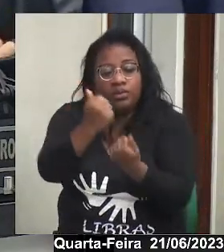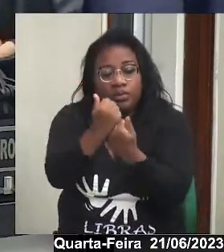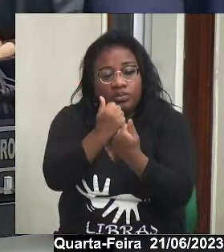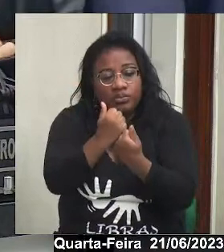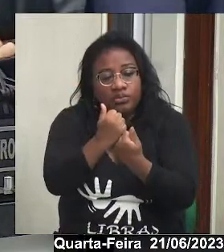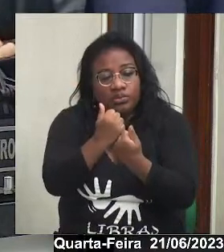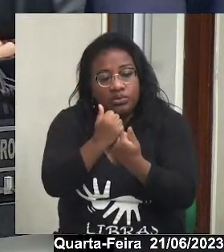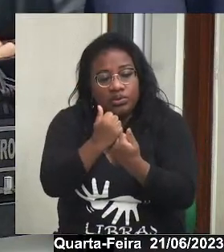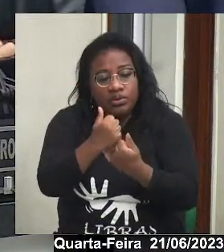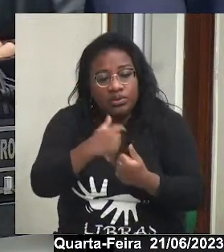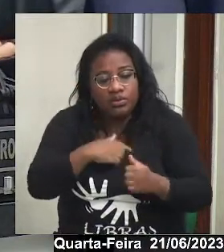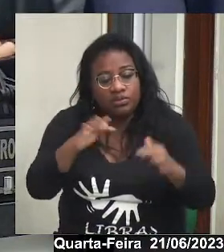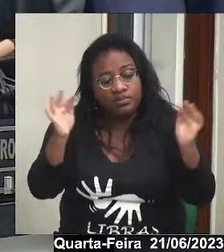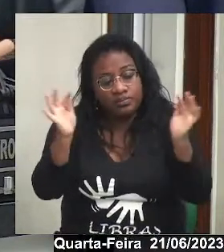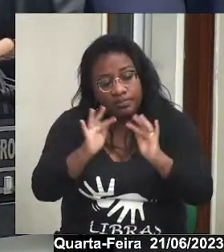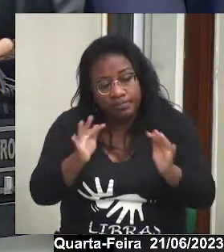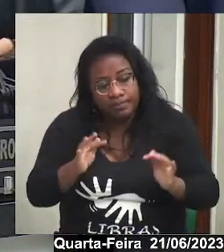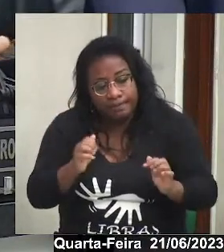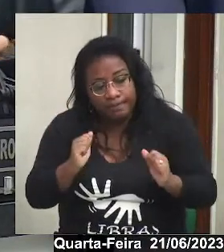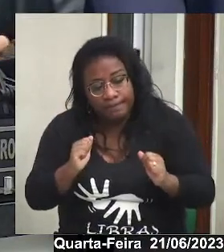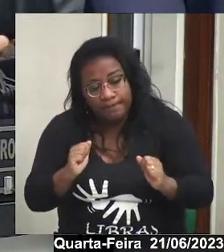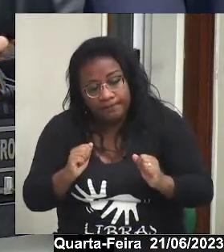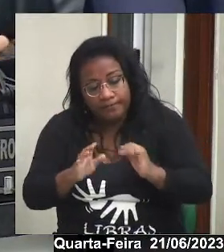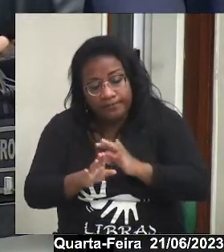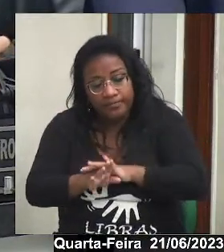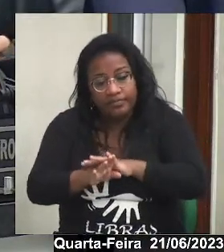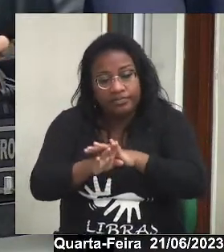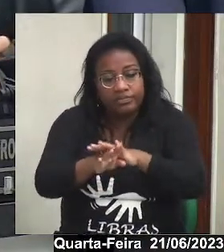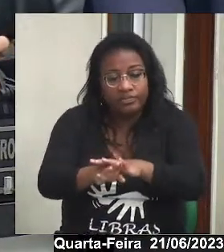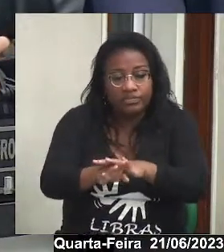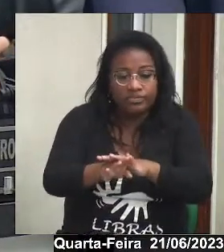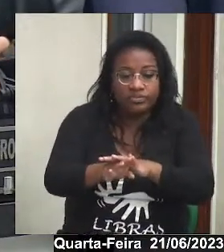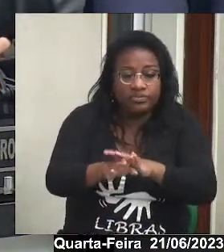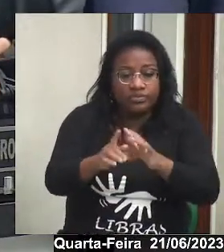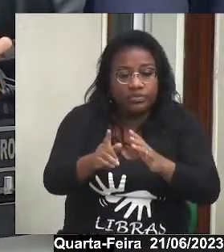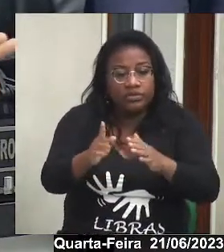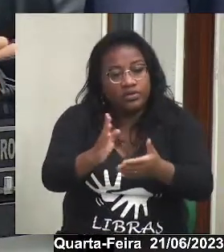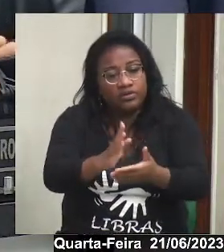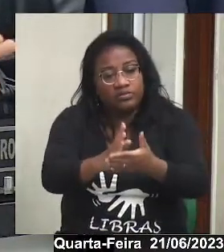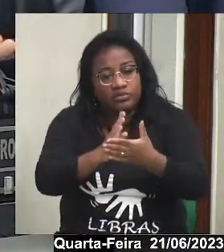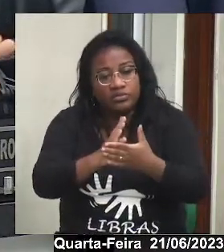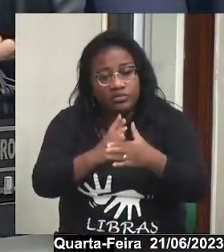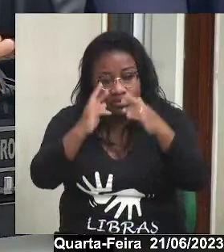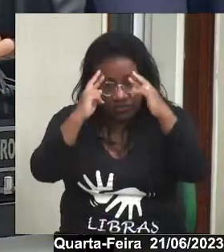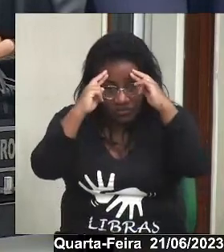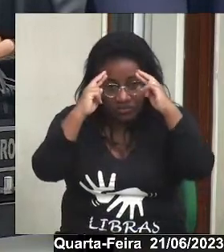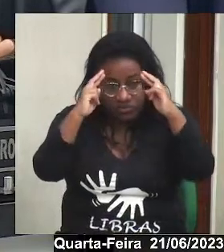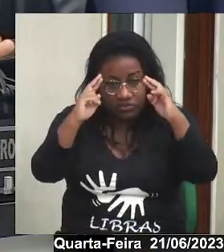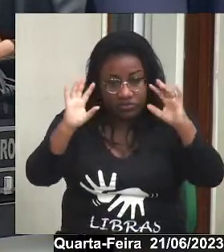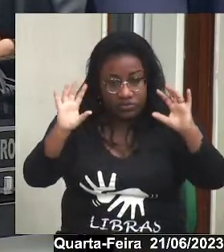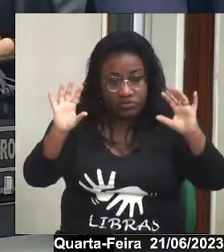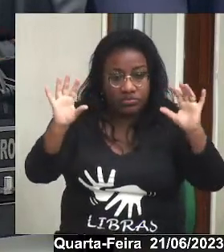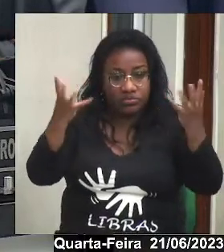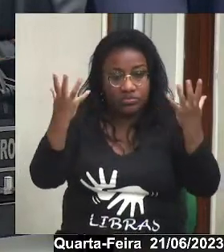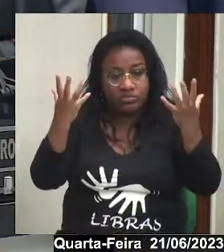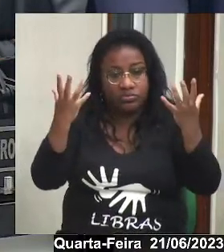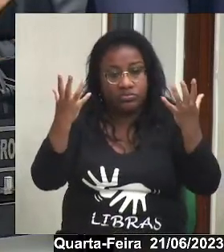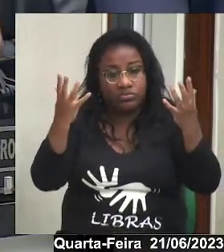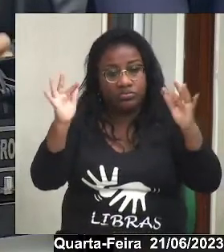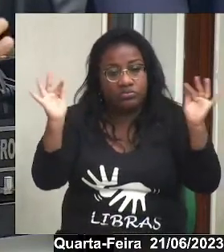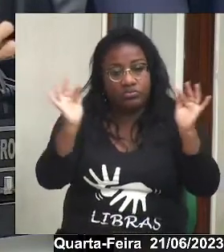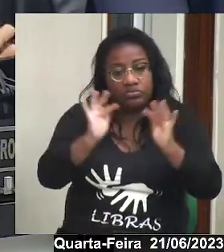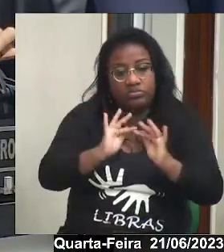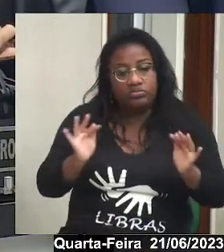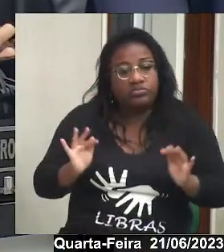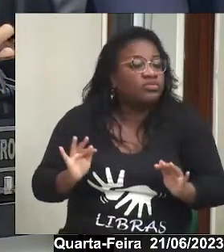fico feliz de saber que na ponta que eles podem contar comigo e eu também posso contar com eles, que estão respeitando e fazendo uma festa que é para